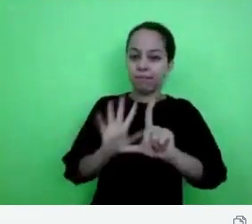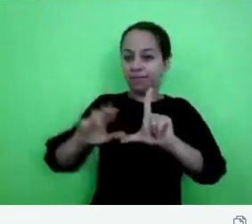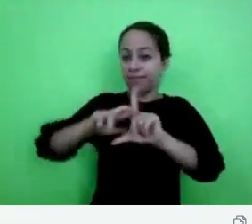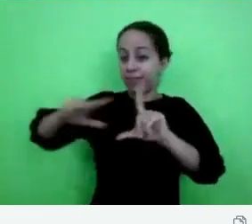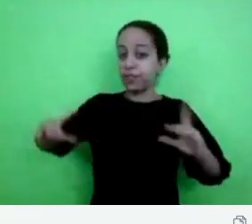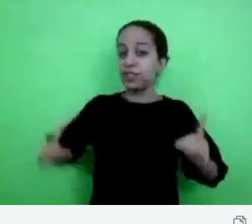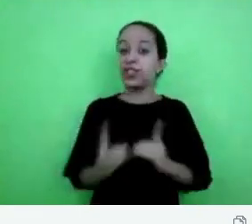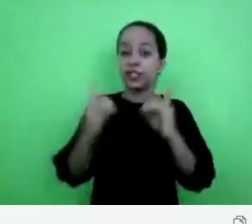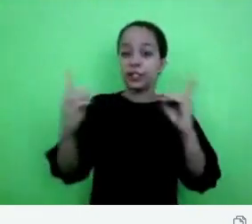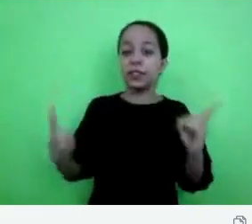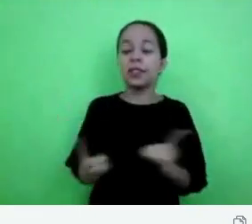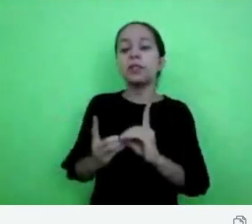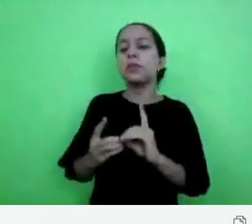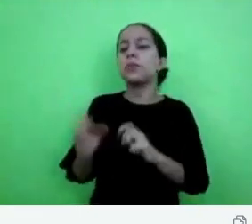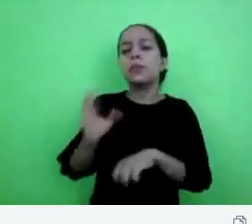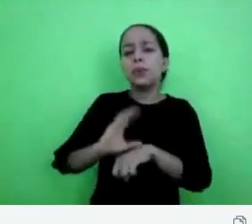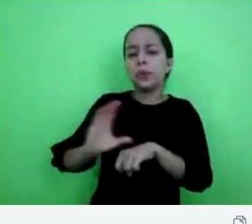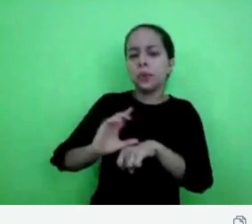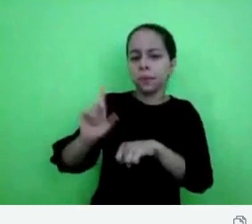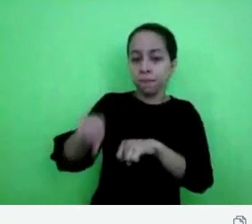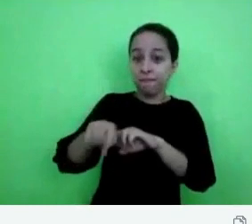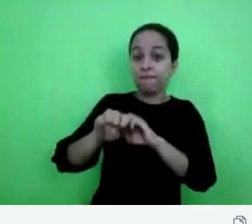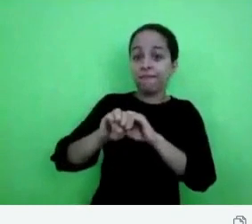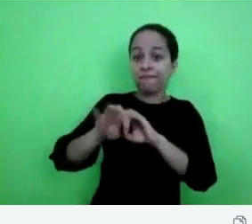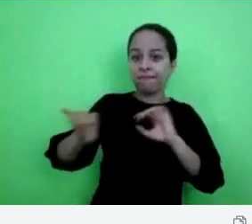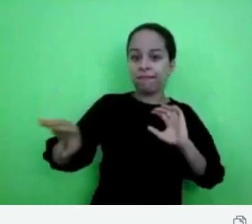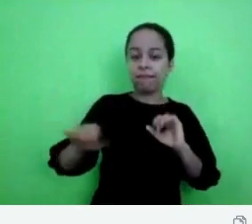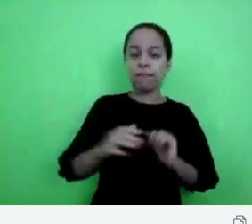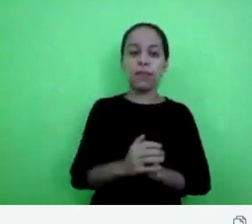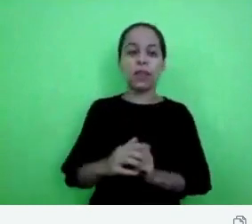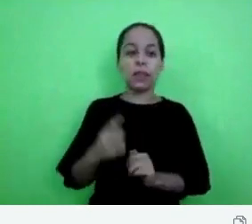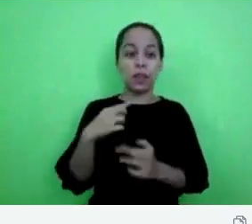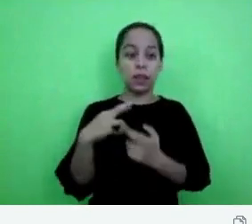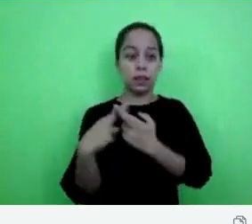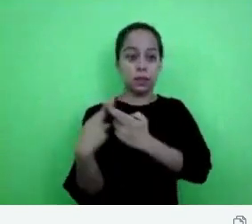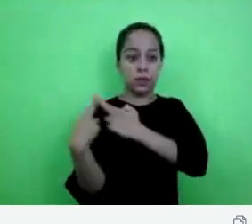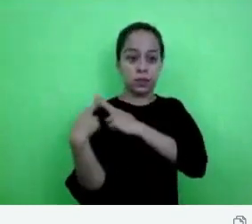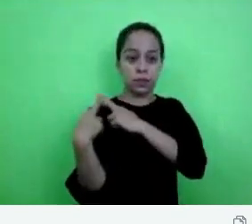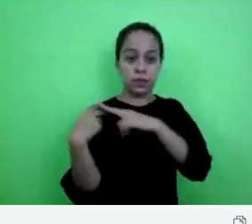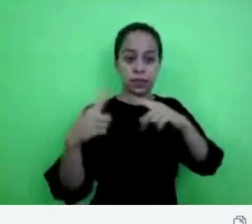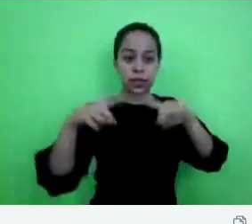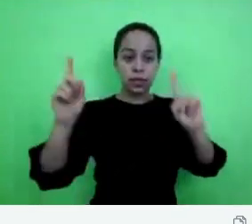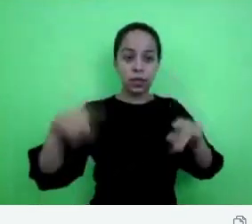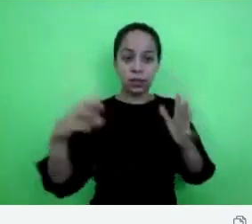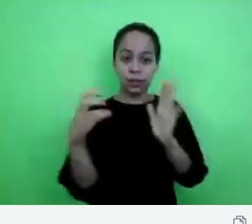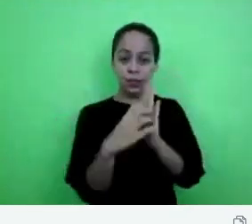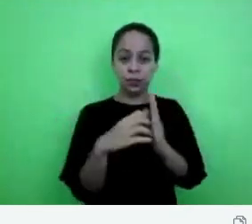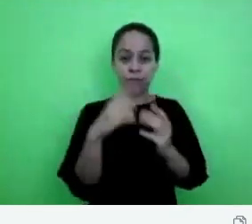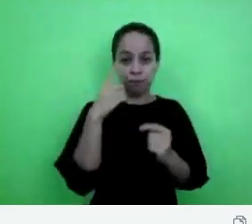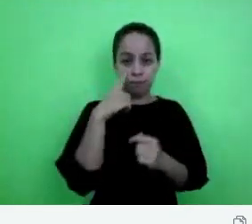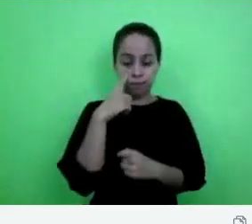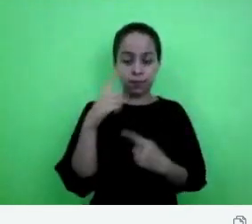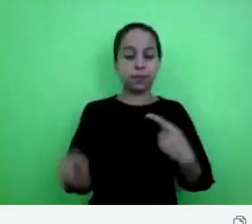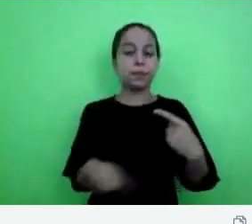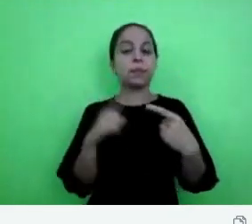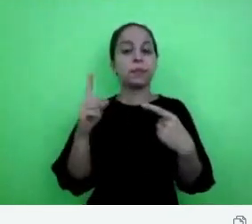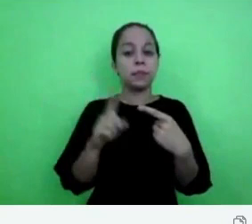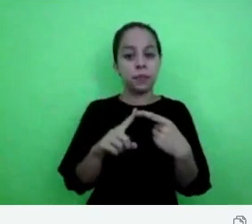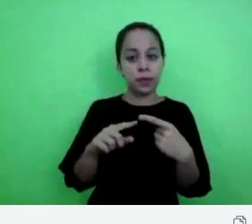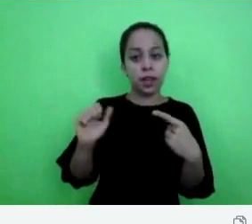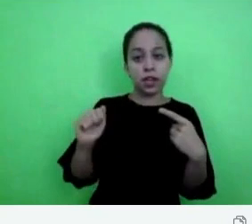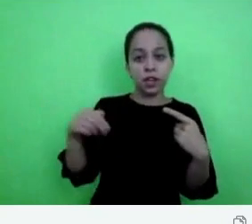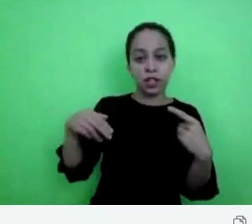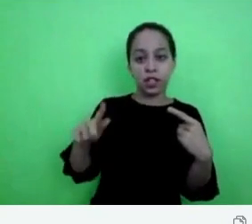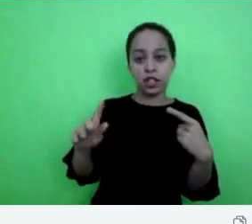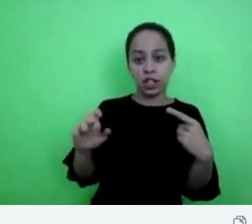à distância. O sorteio ocorrerá sobre a responsabilidade dos seguintes servidores: eu, Angélica